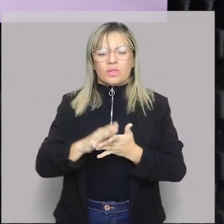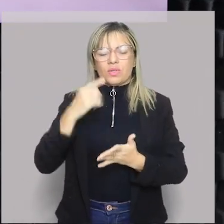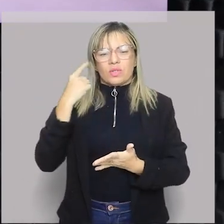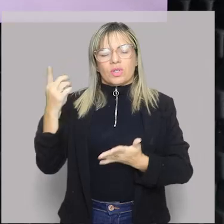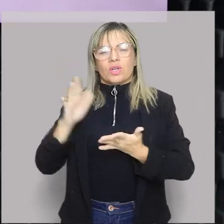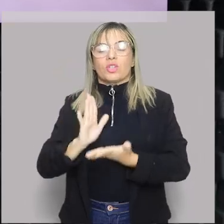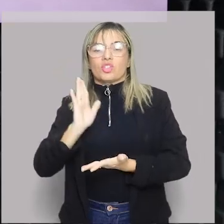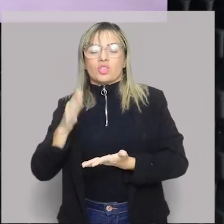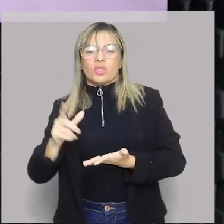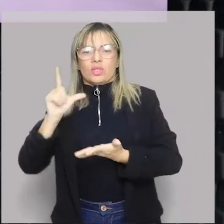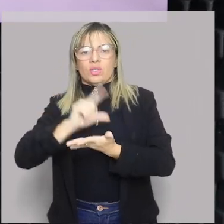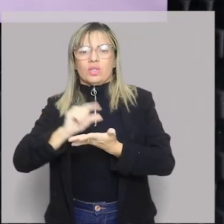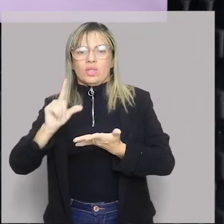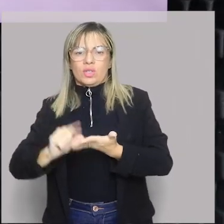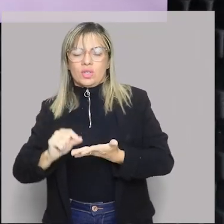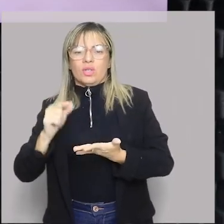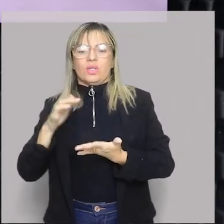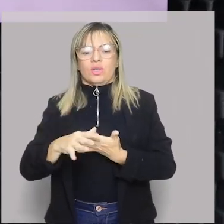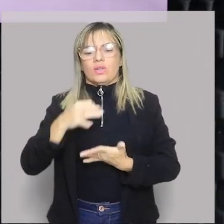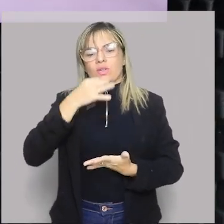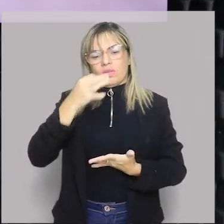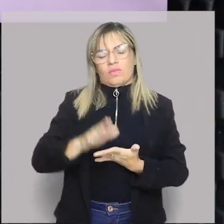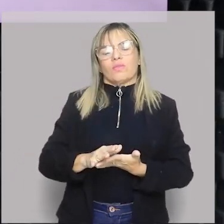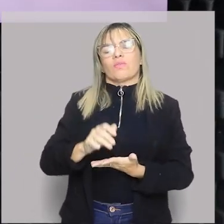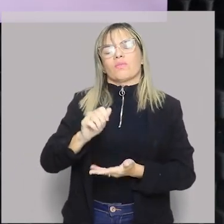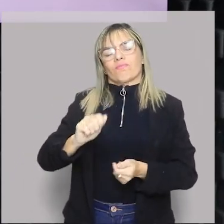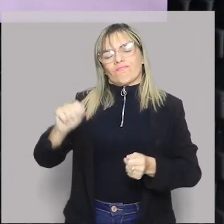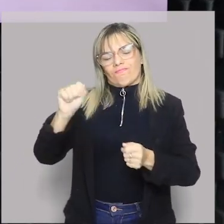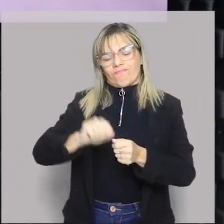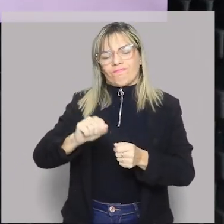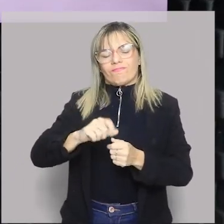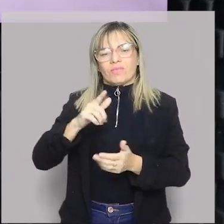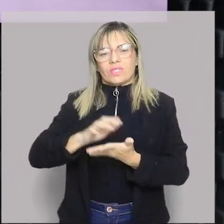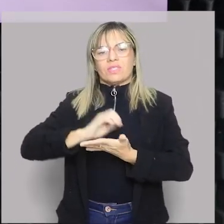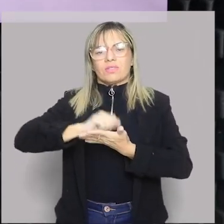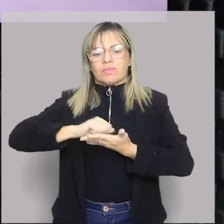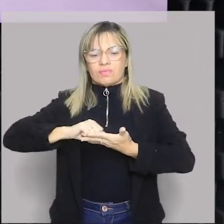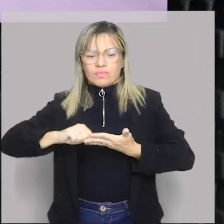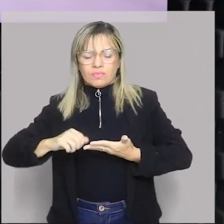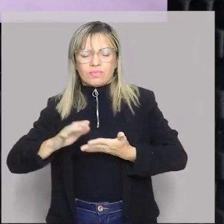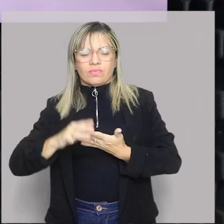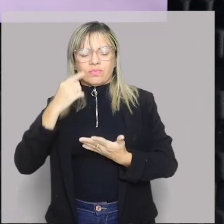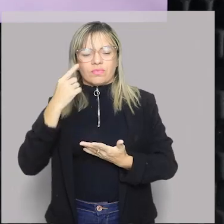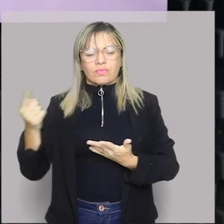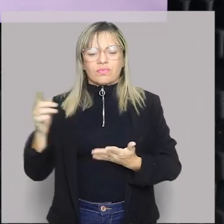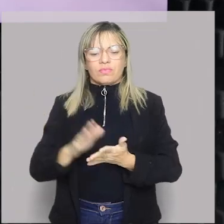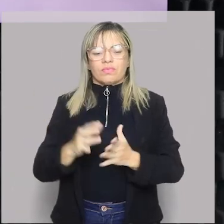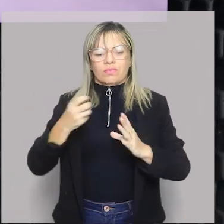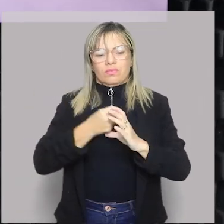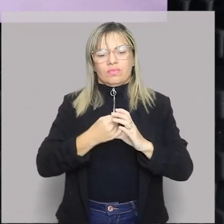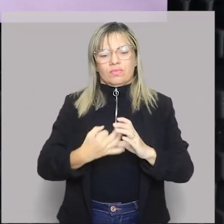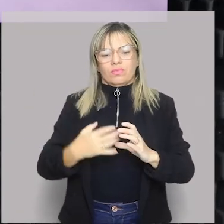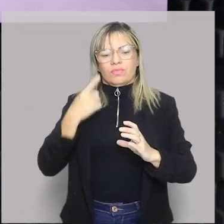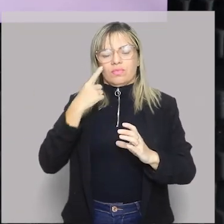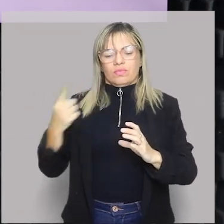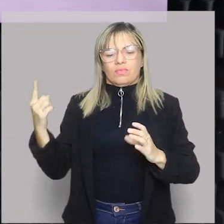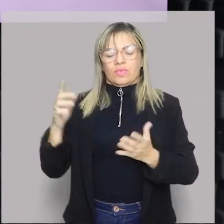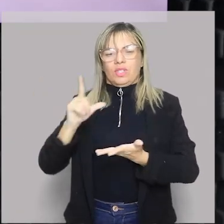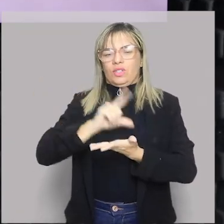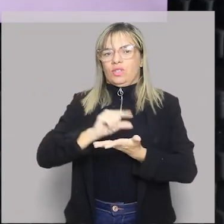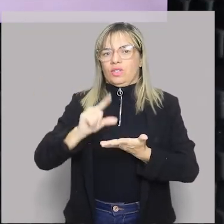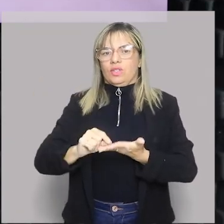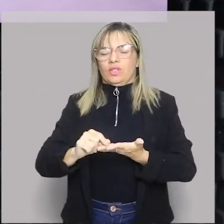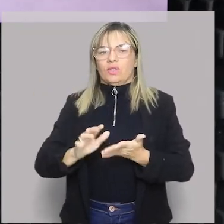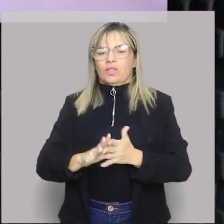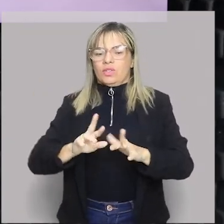artigo de opinião, eu faço defesa do ponto de vista. Então, a característica da sinopse não estaria relacionada com o artigo de